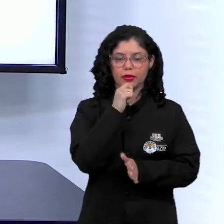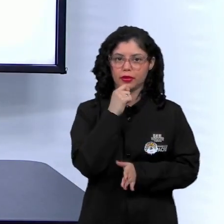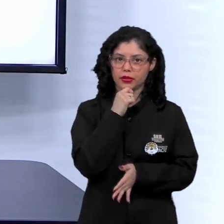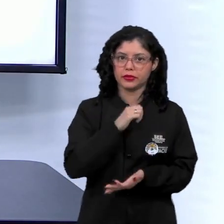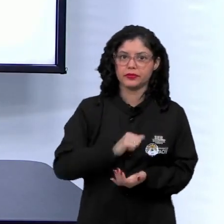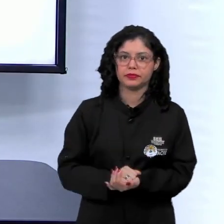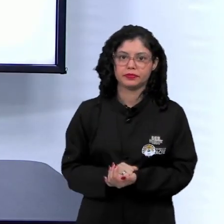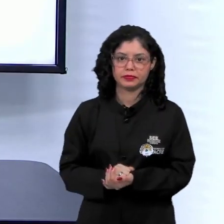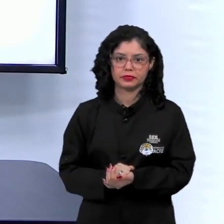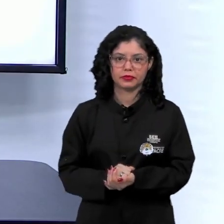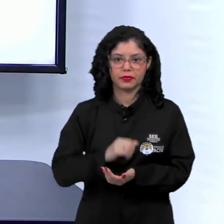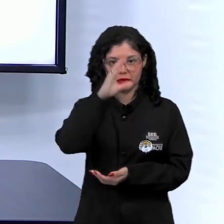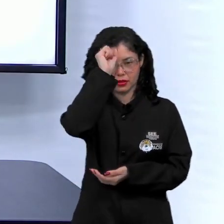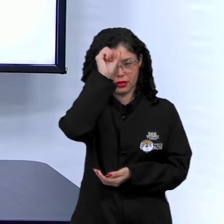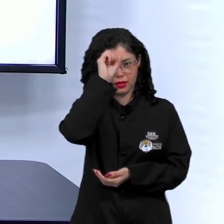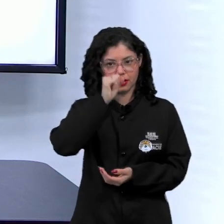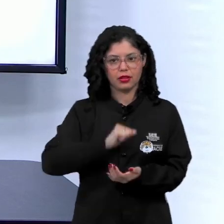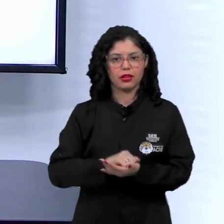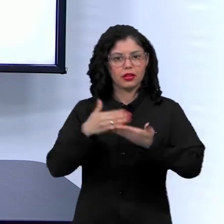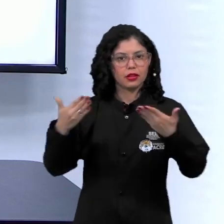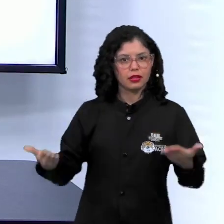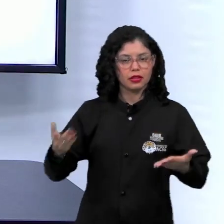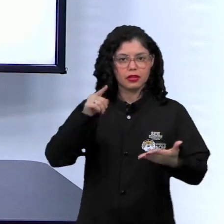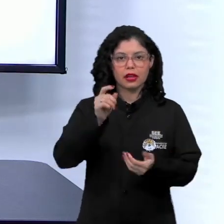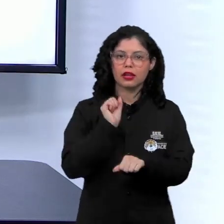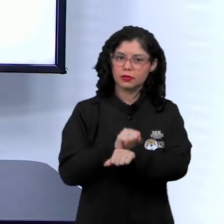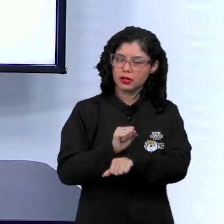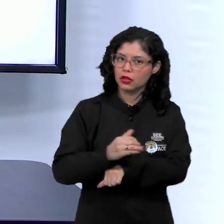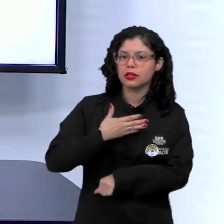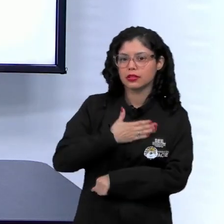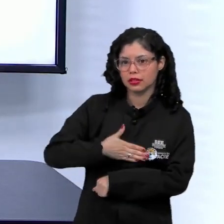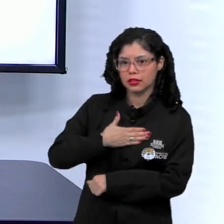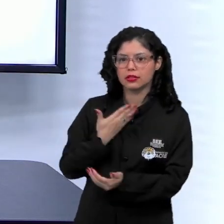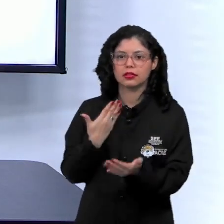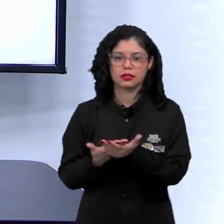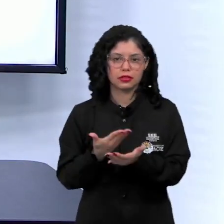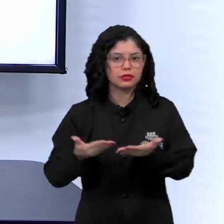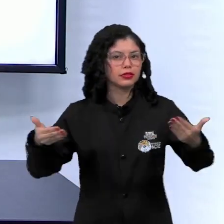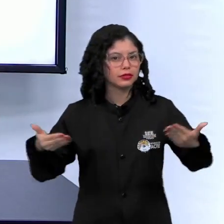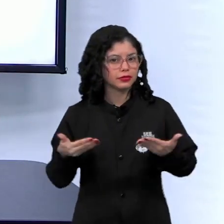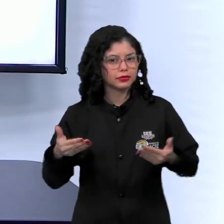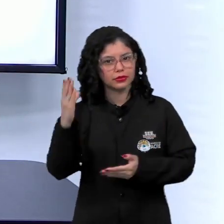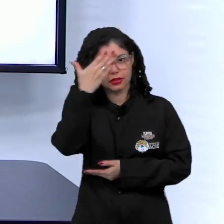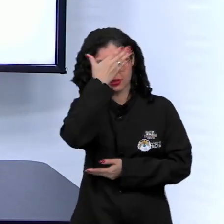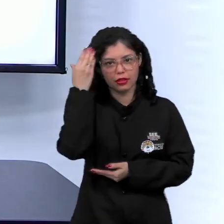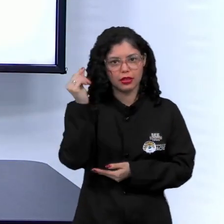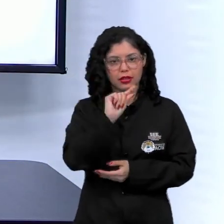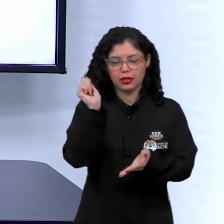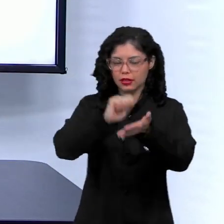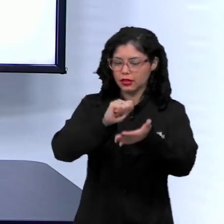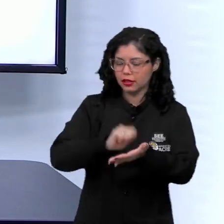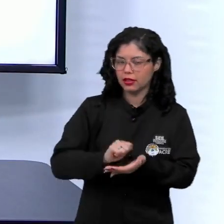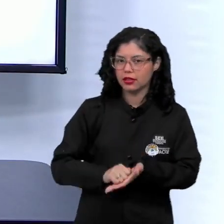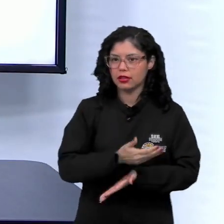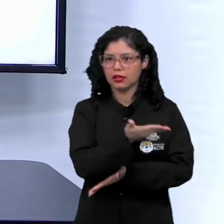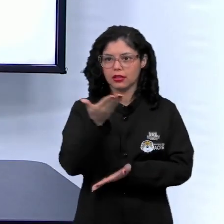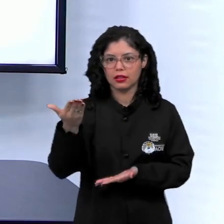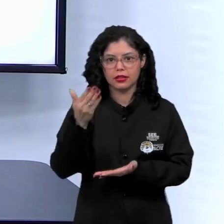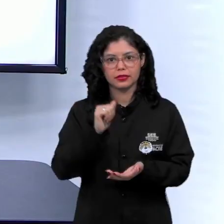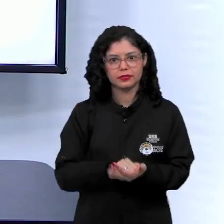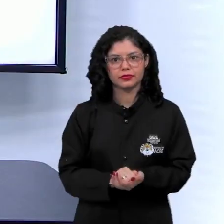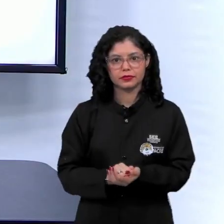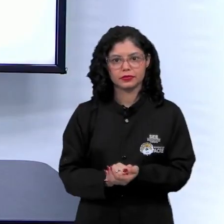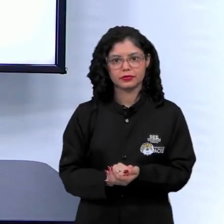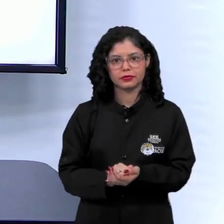circulação e de conhecimento. Então, eu espero que vocês tenham gostado da aula. Não esqueçam de fazer a anotação de vocês